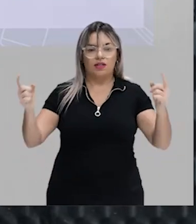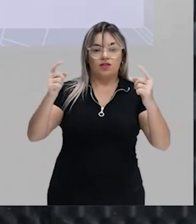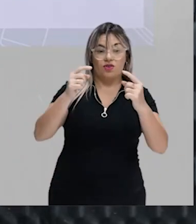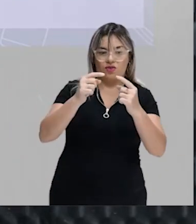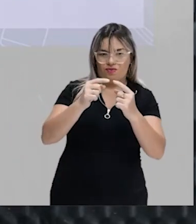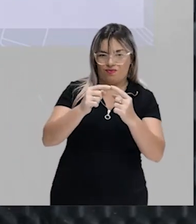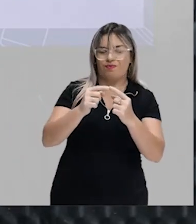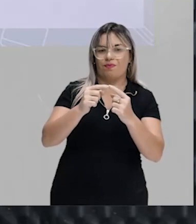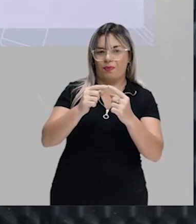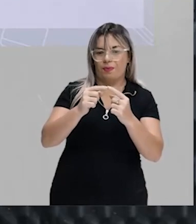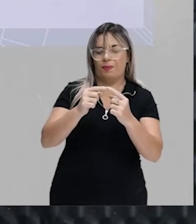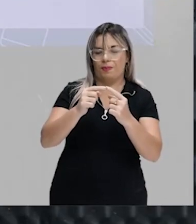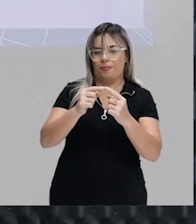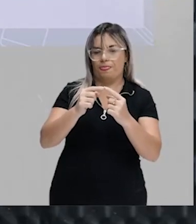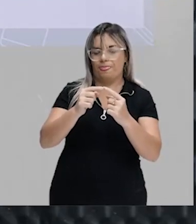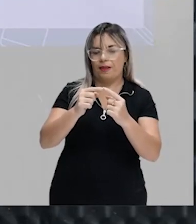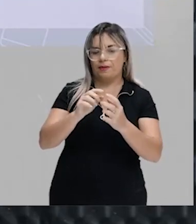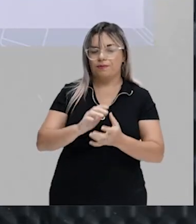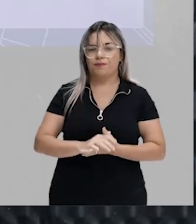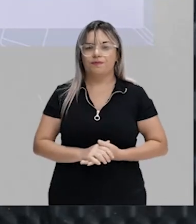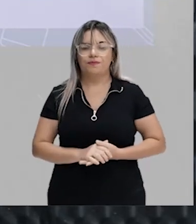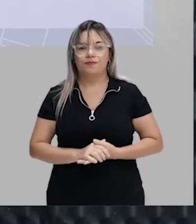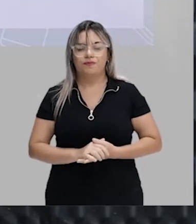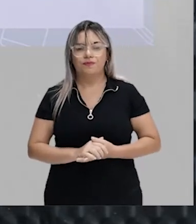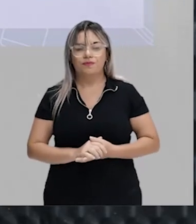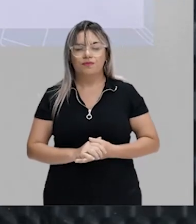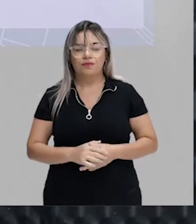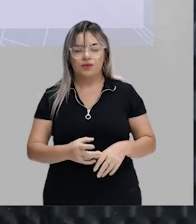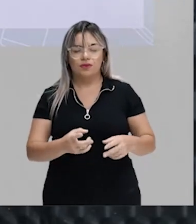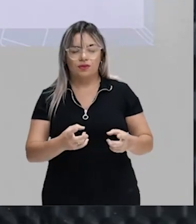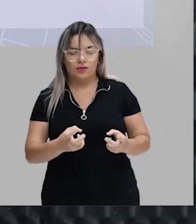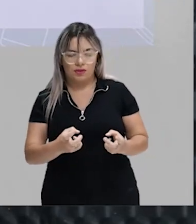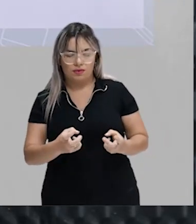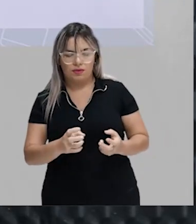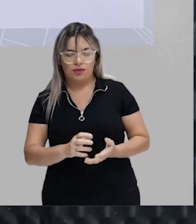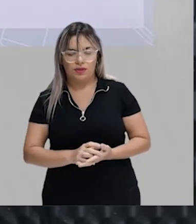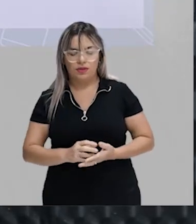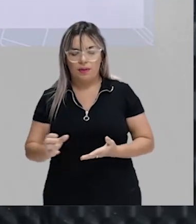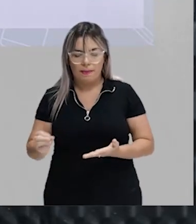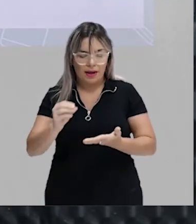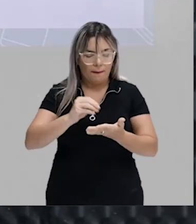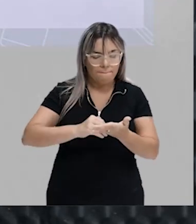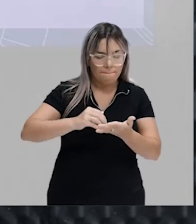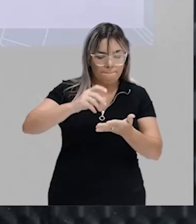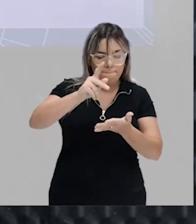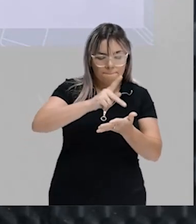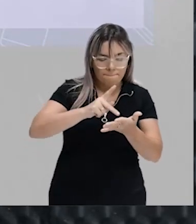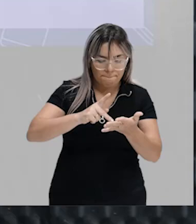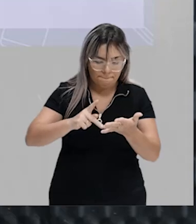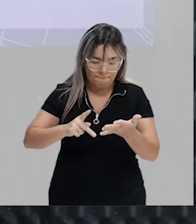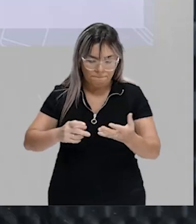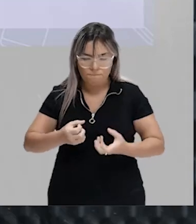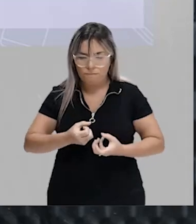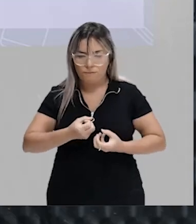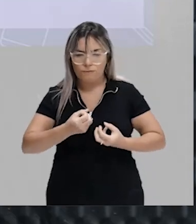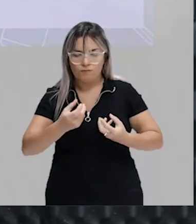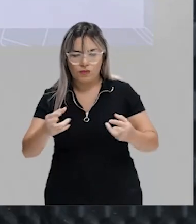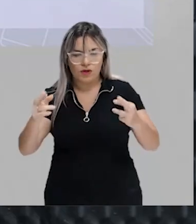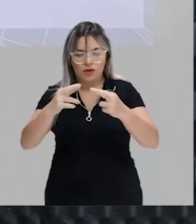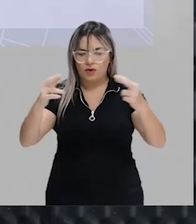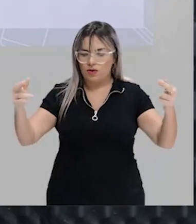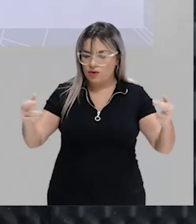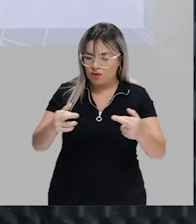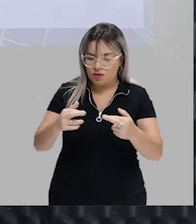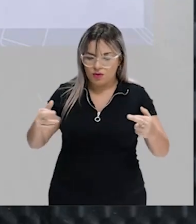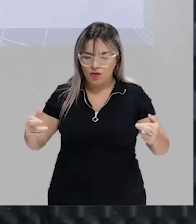você vai observar essa disposição aí das rimas, de cada verso. Um primeiro vai